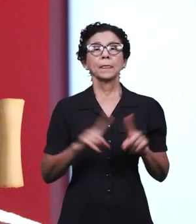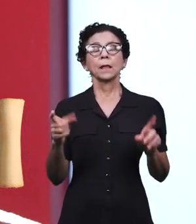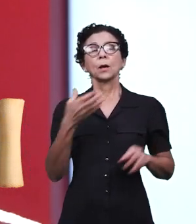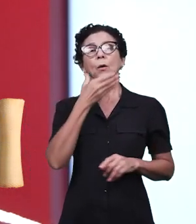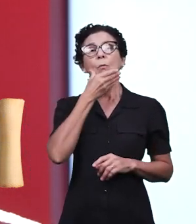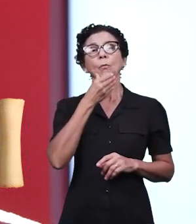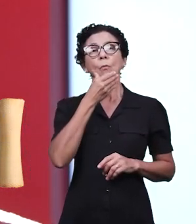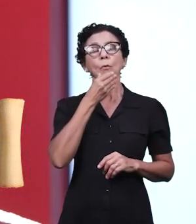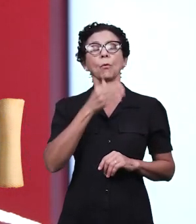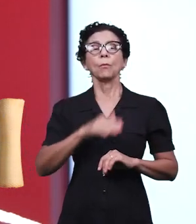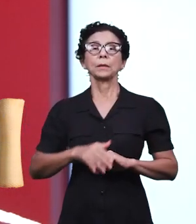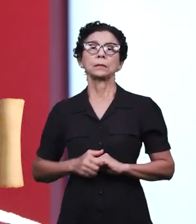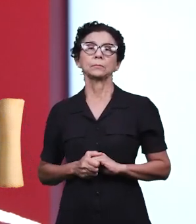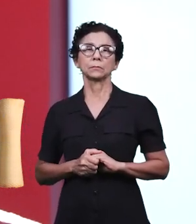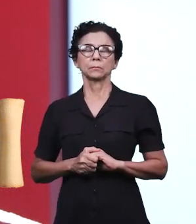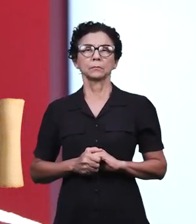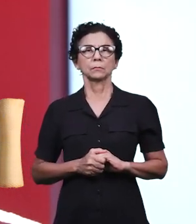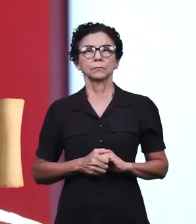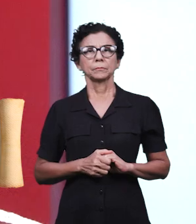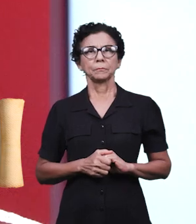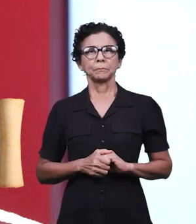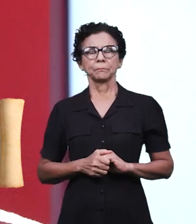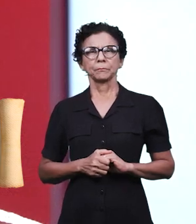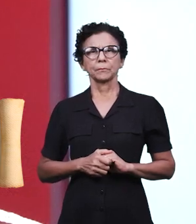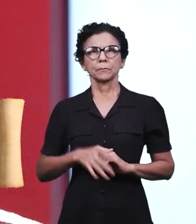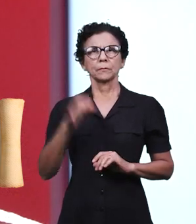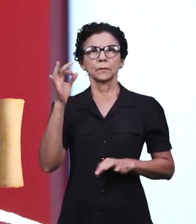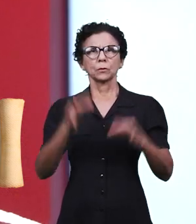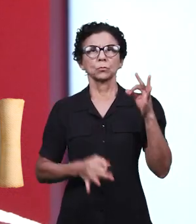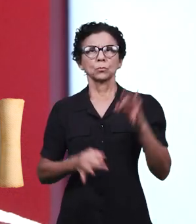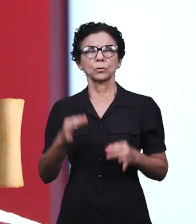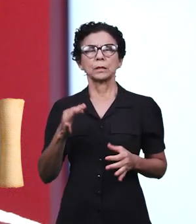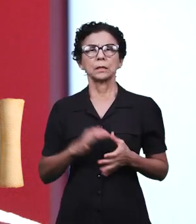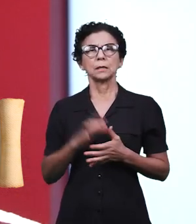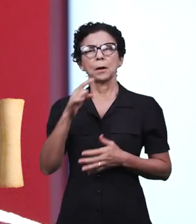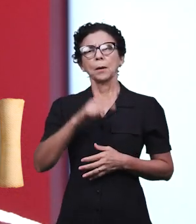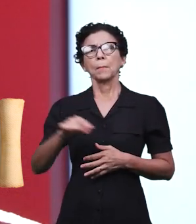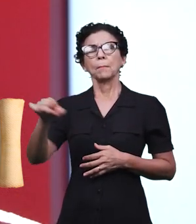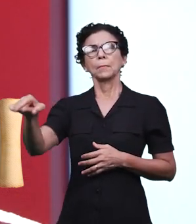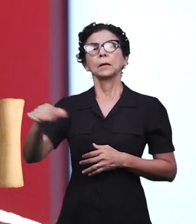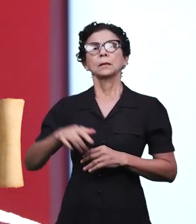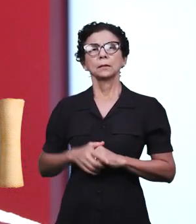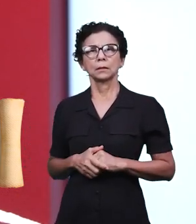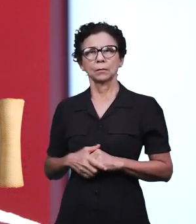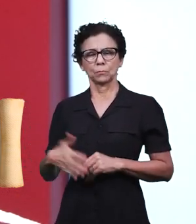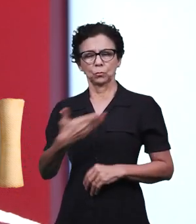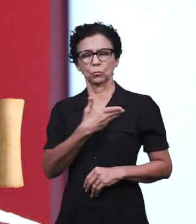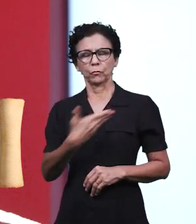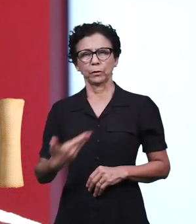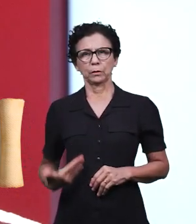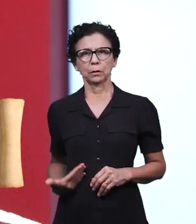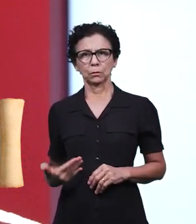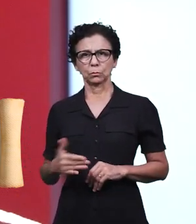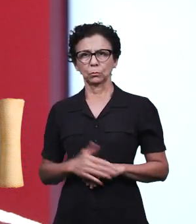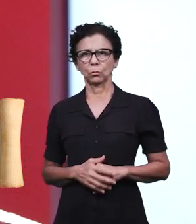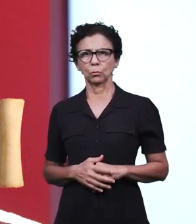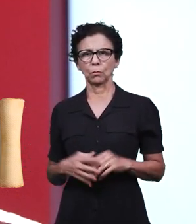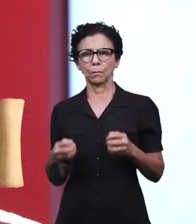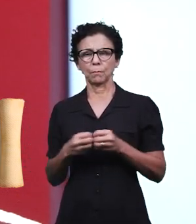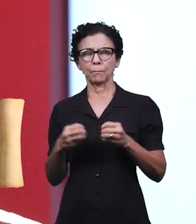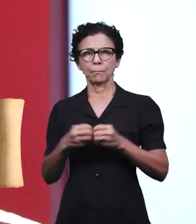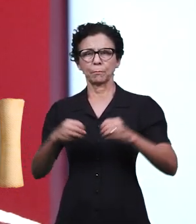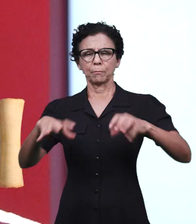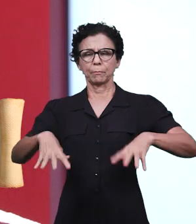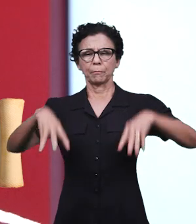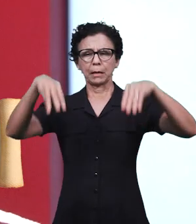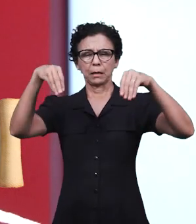Cesareia, onde se situava a sede com o seu palácio e com toda a sua estrutura. Manda uma